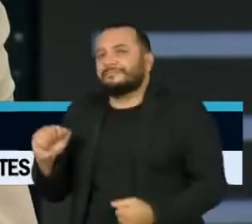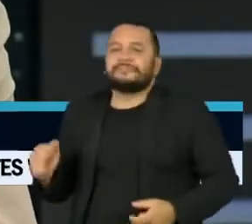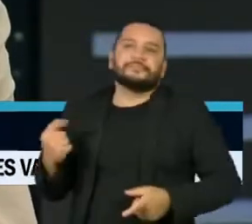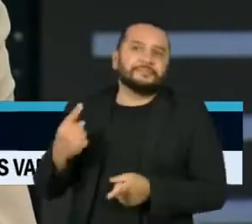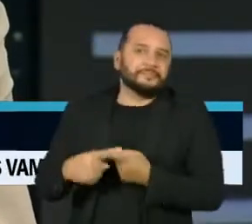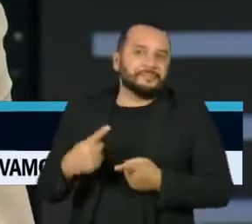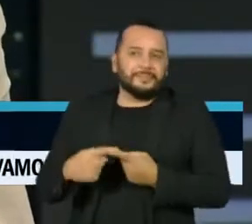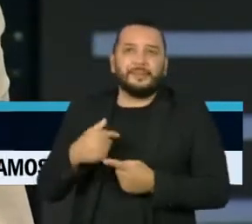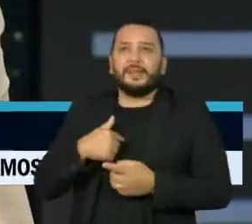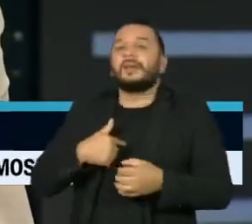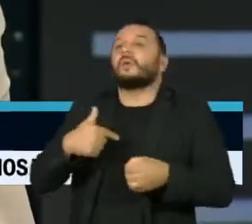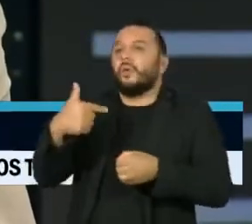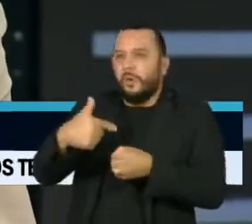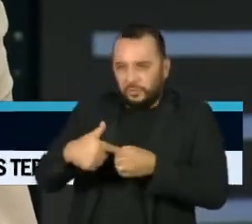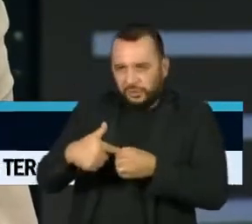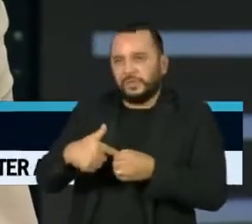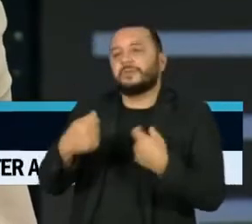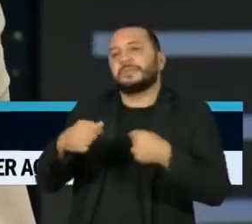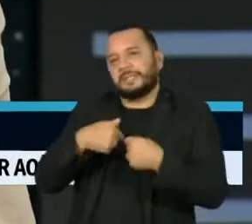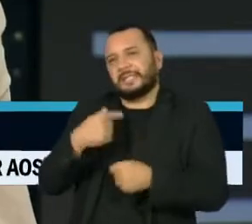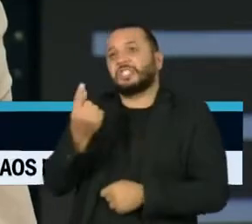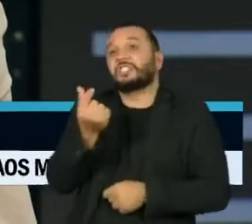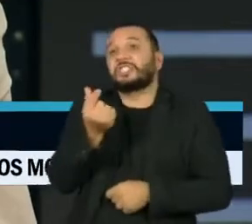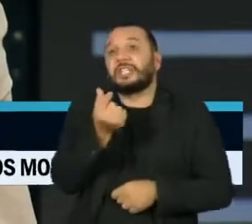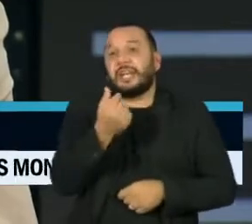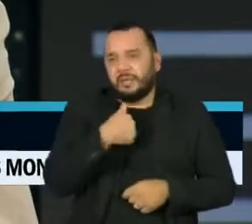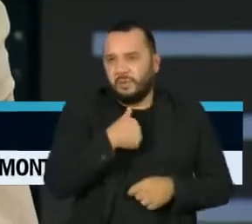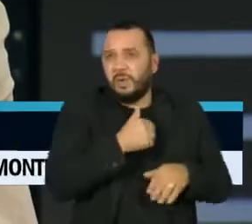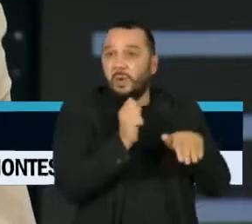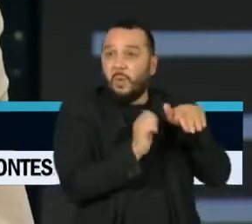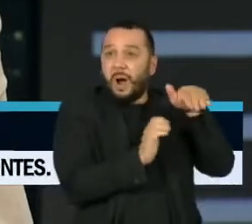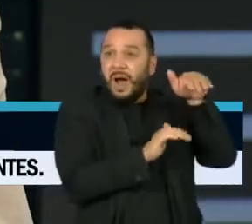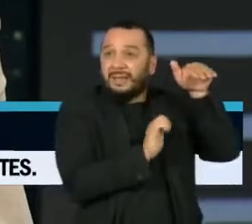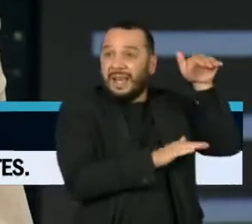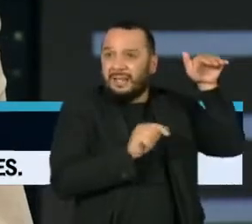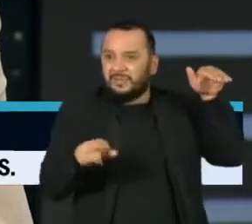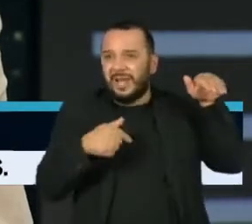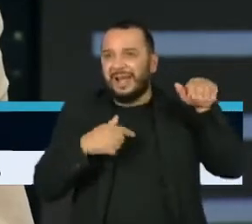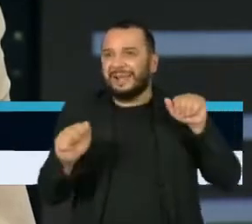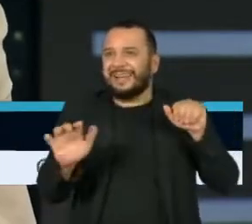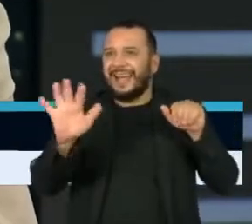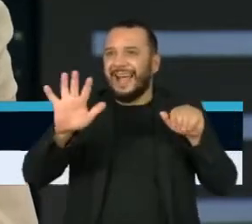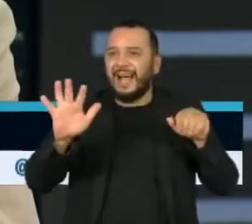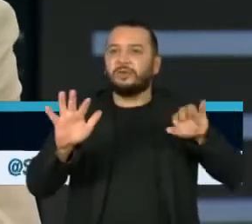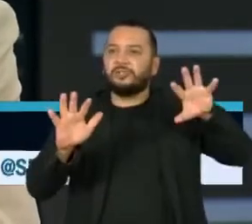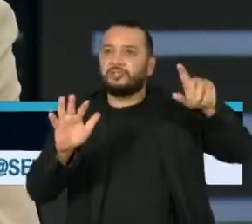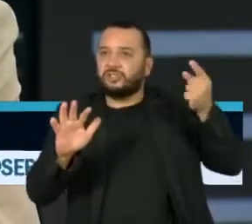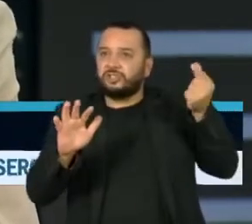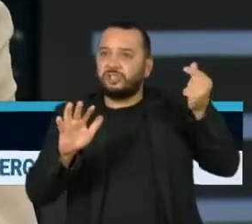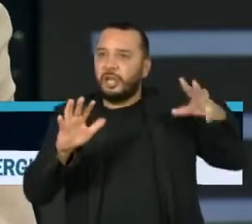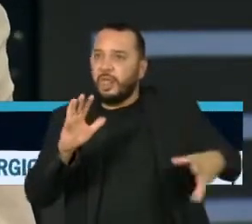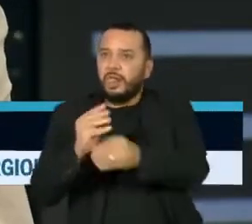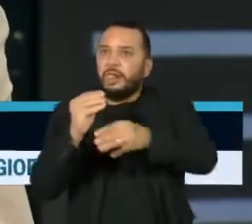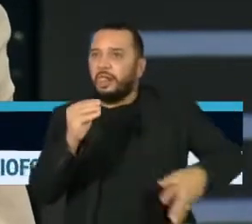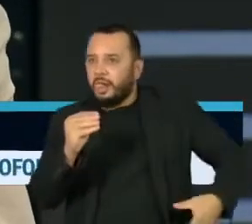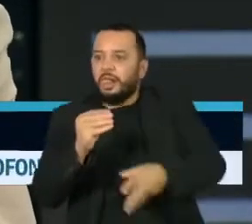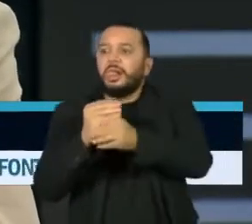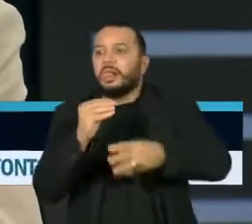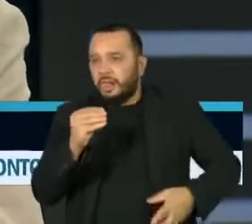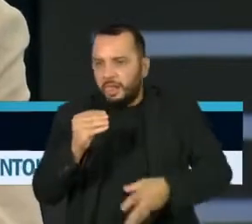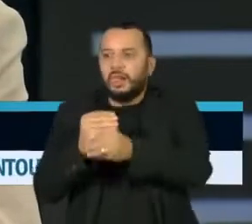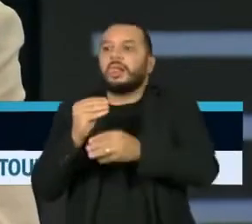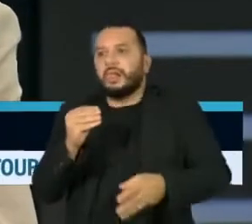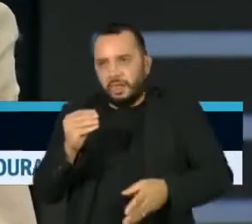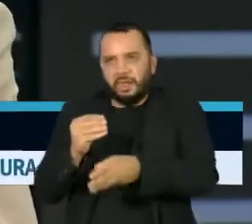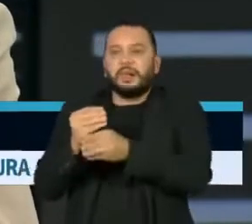dos combustíveis quem tem um fundo que pudesse aguentar durante 90 dias pelo menos e que você não fosse sofrer